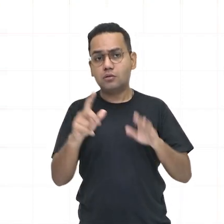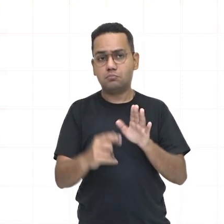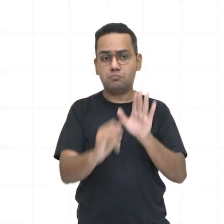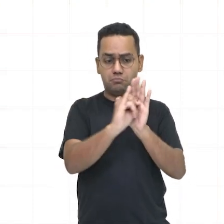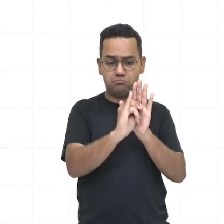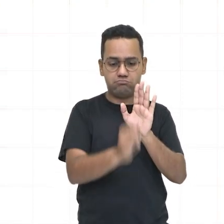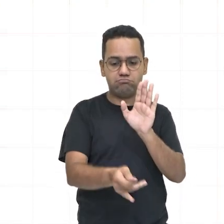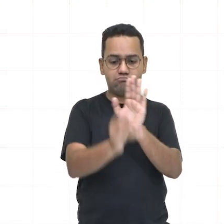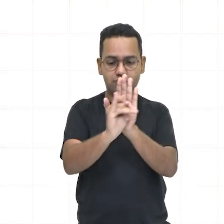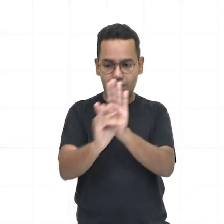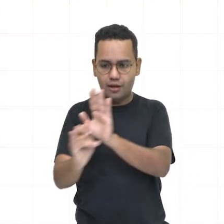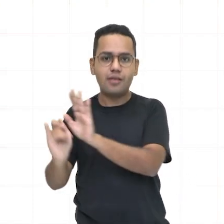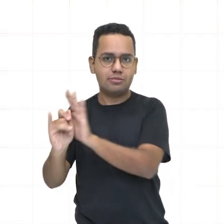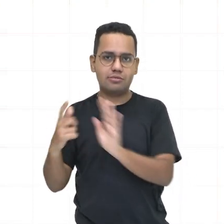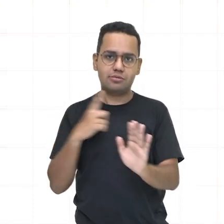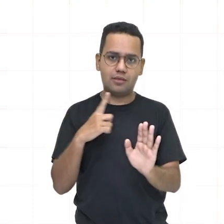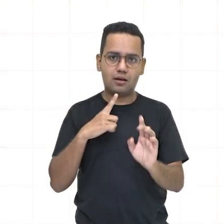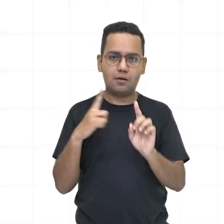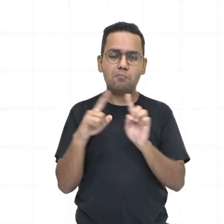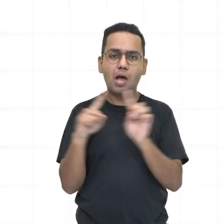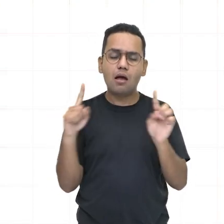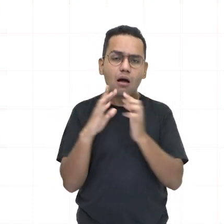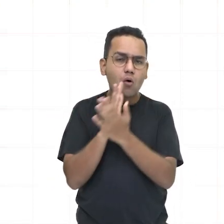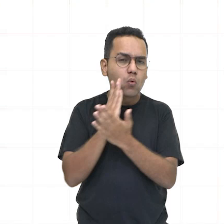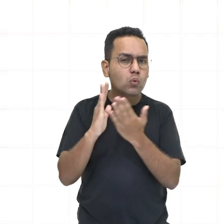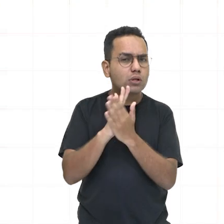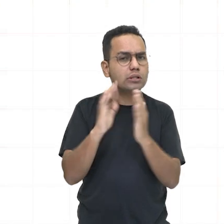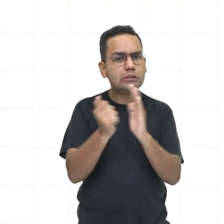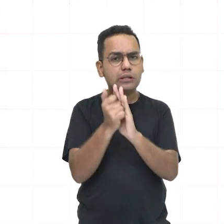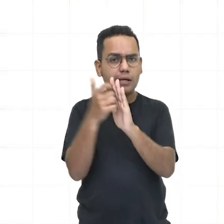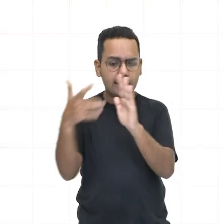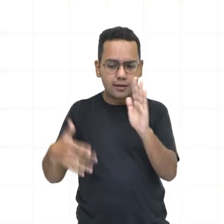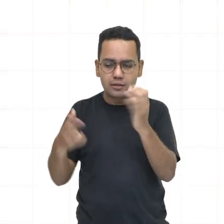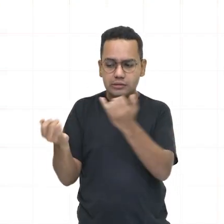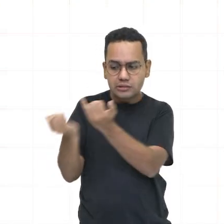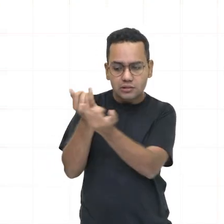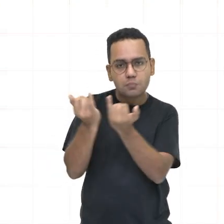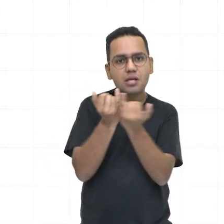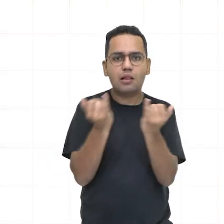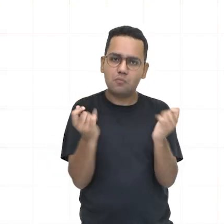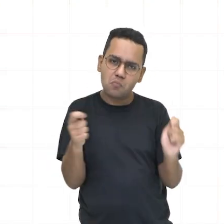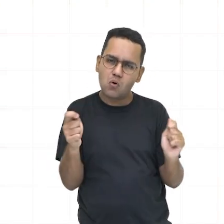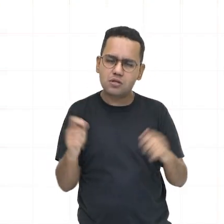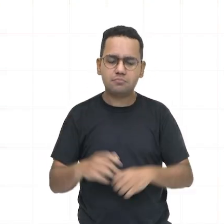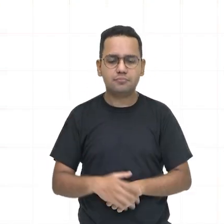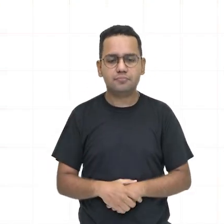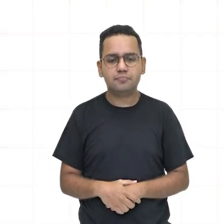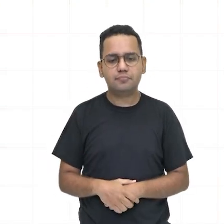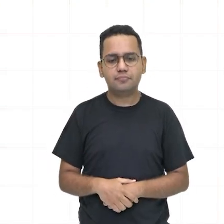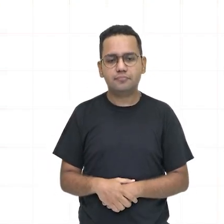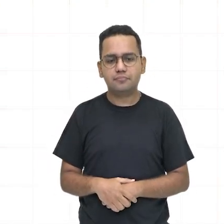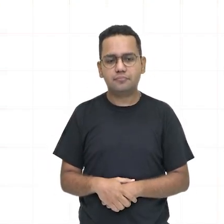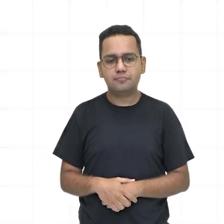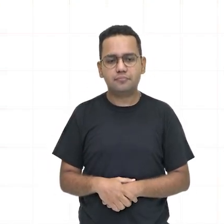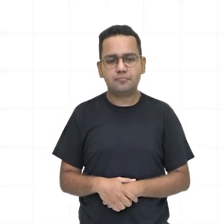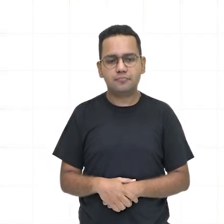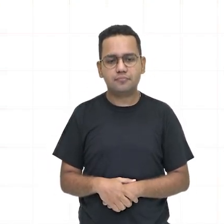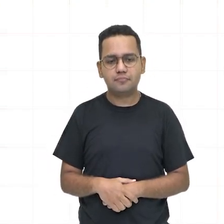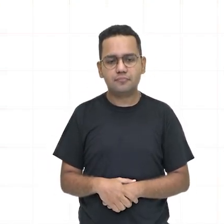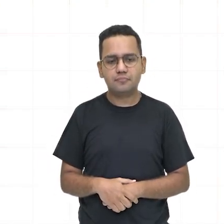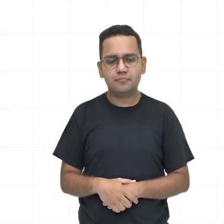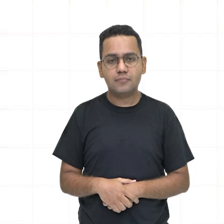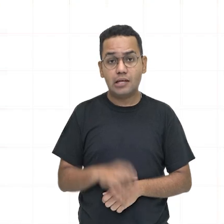nós temos algumas das características que são comuns a todas elas, né? Em todas elas a gente